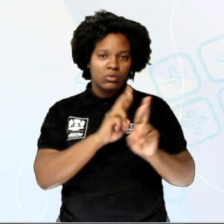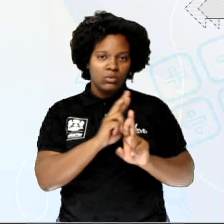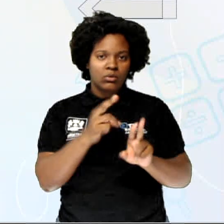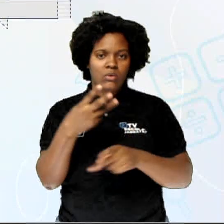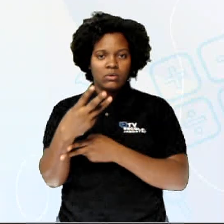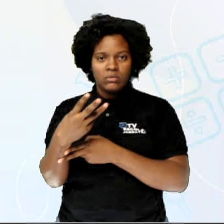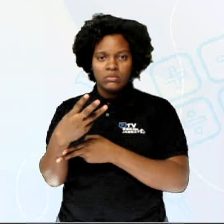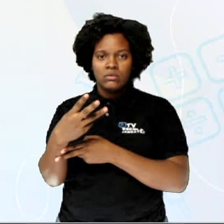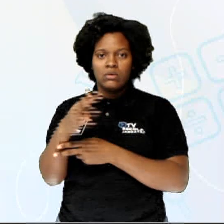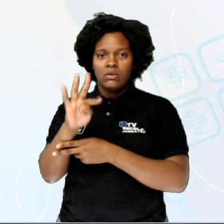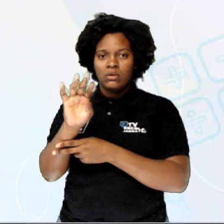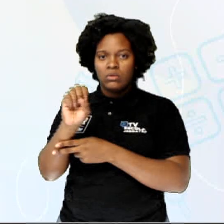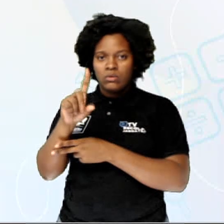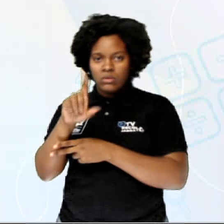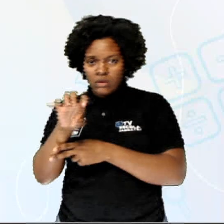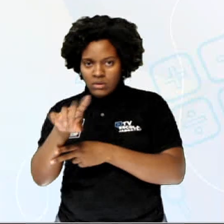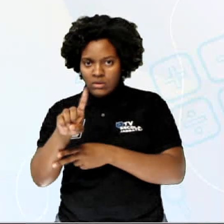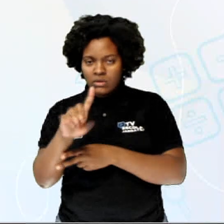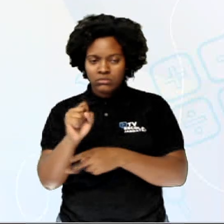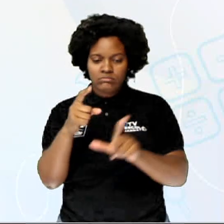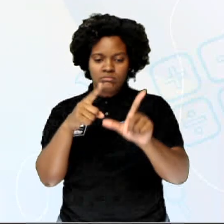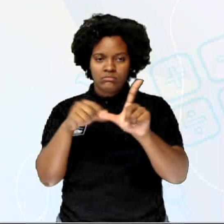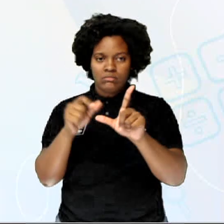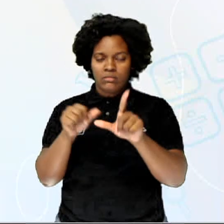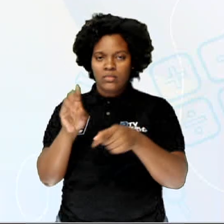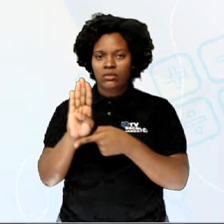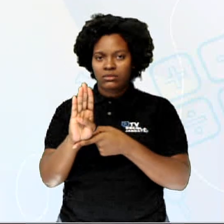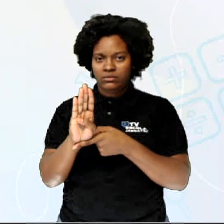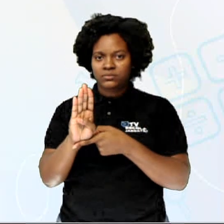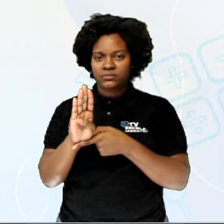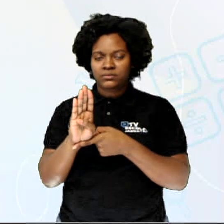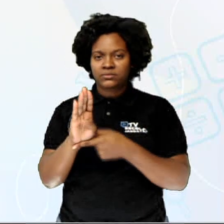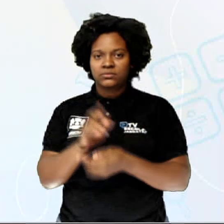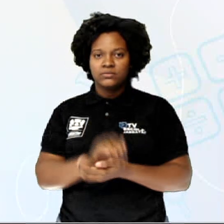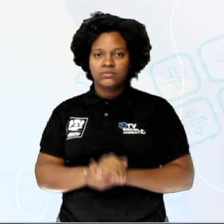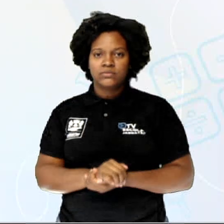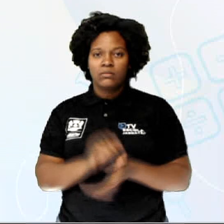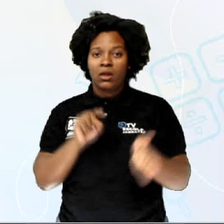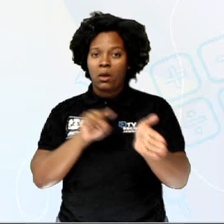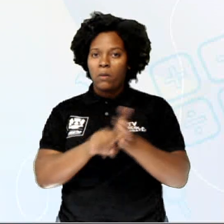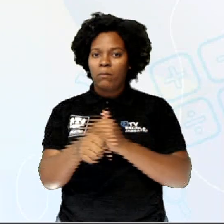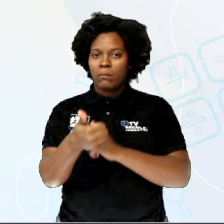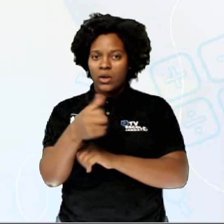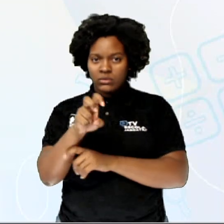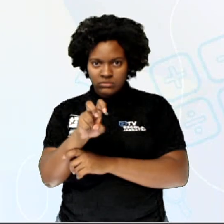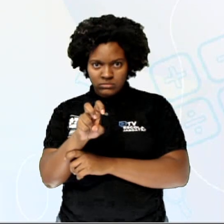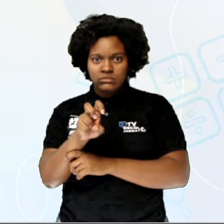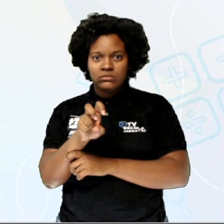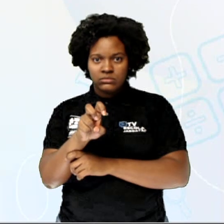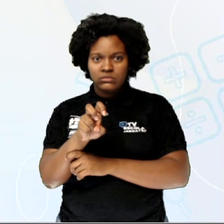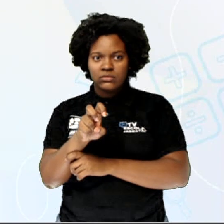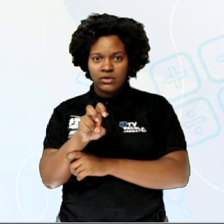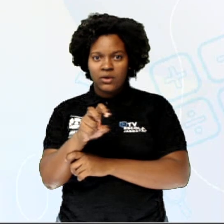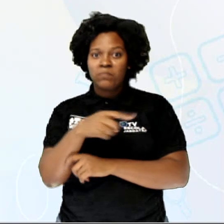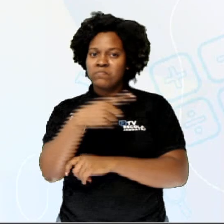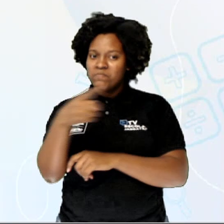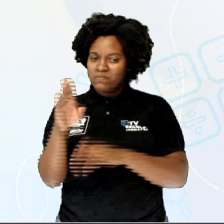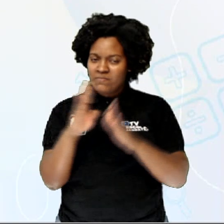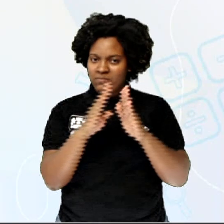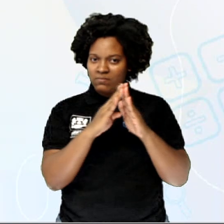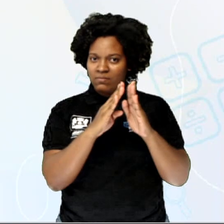meses ele consegue produzir 18 toneladas. 18 se eu dividir 18 por 12, eu descubro quantas toneladas ele